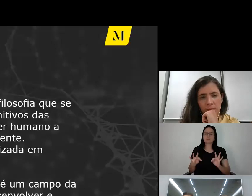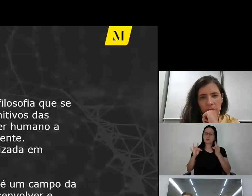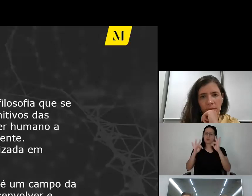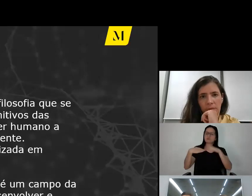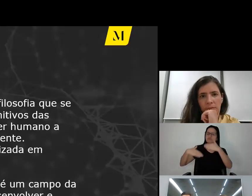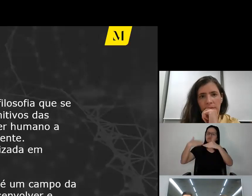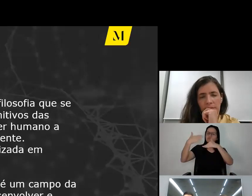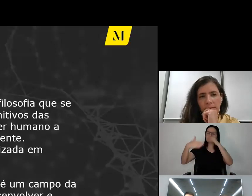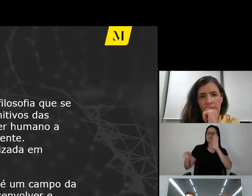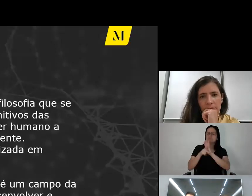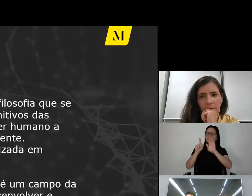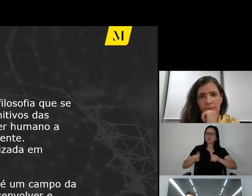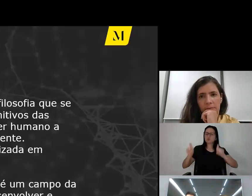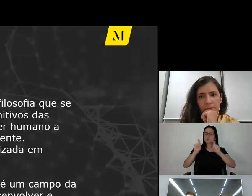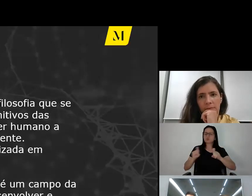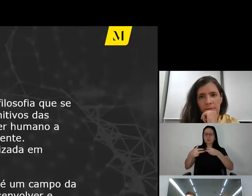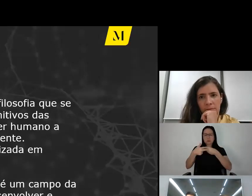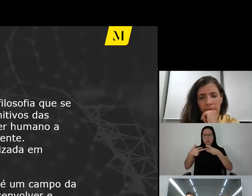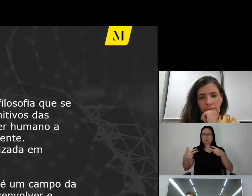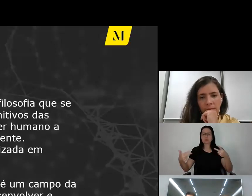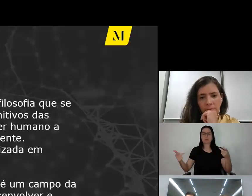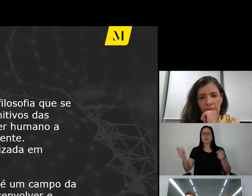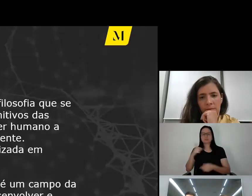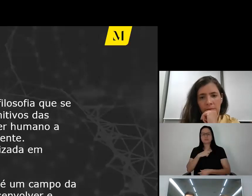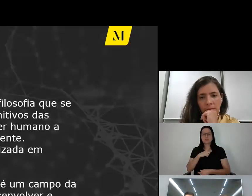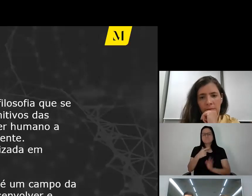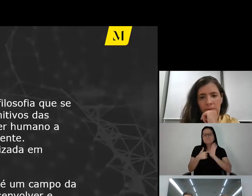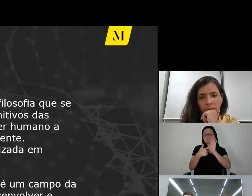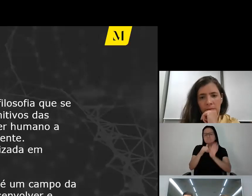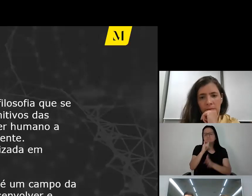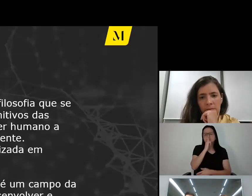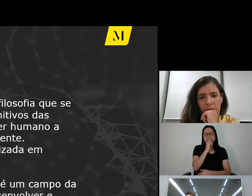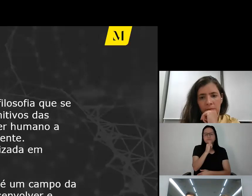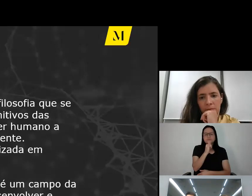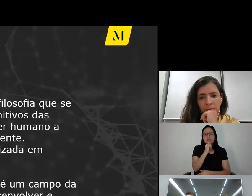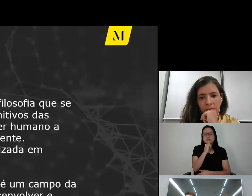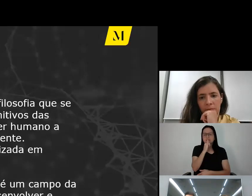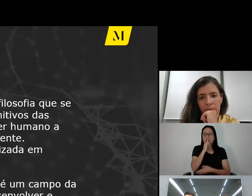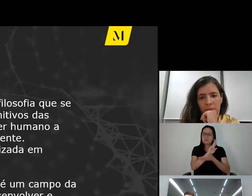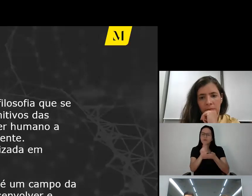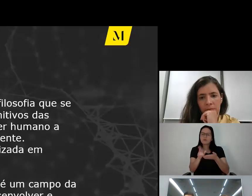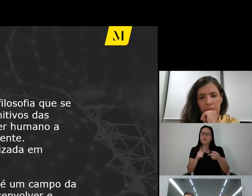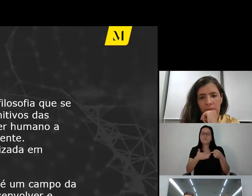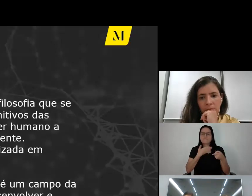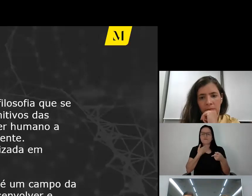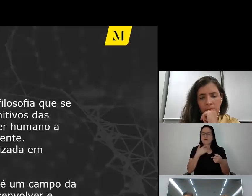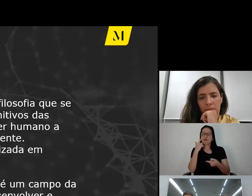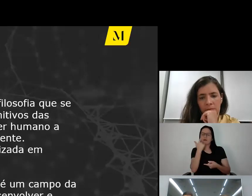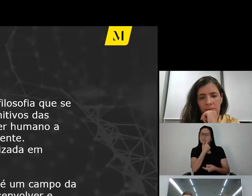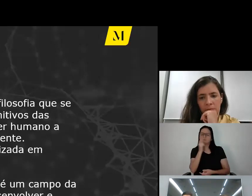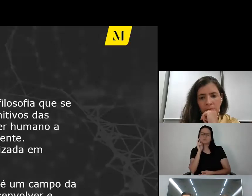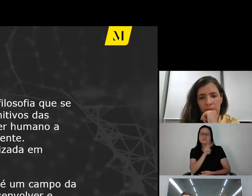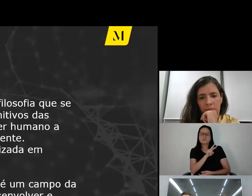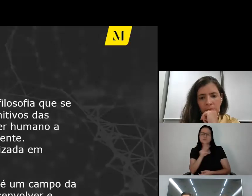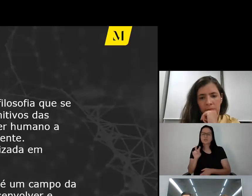computação. E o fim da definição traz alguns exemplos, vejo que menciona voz, visão, entre outras tecnologias